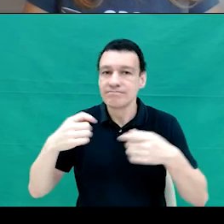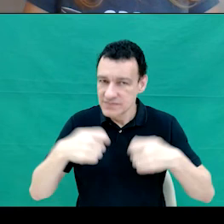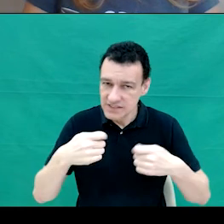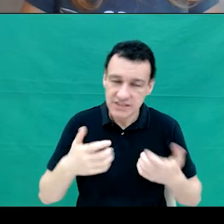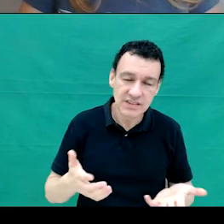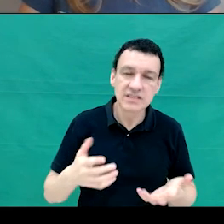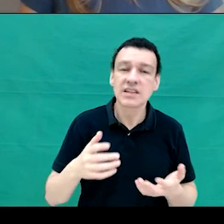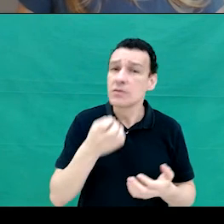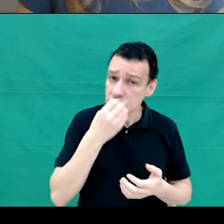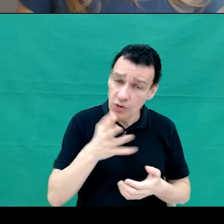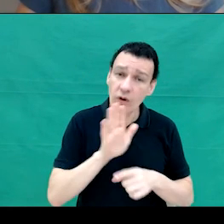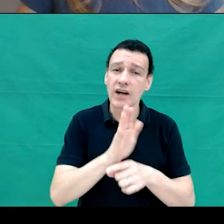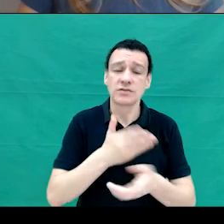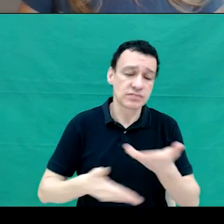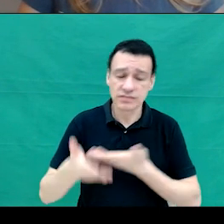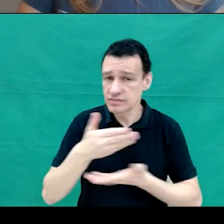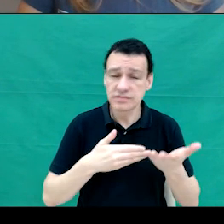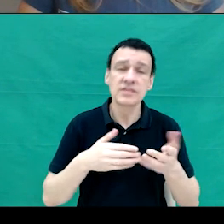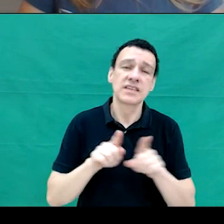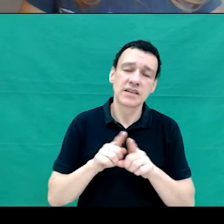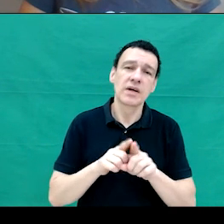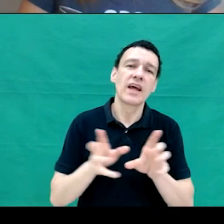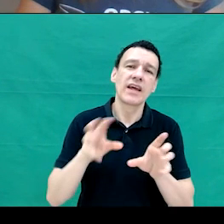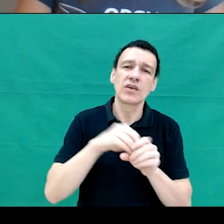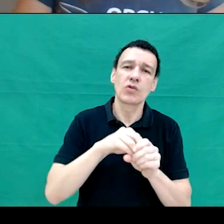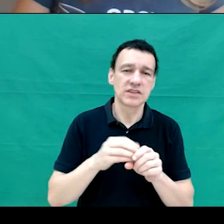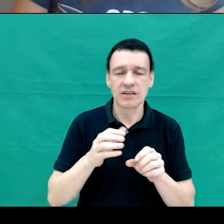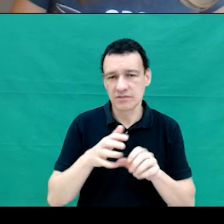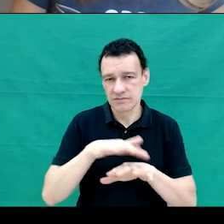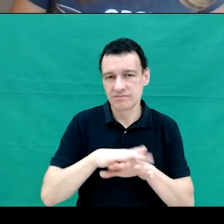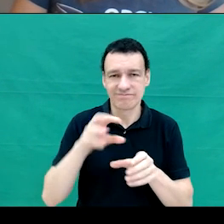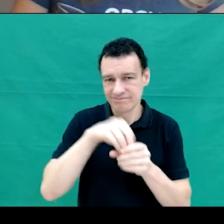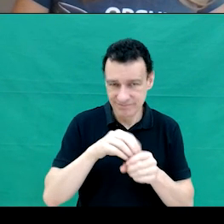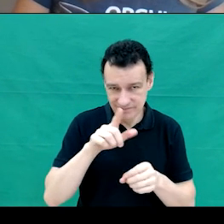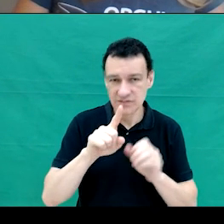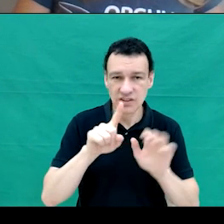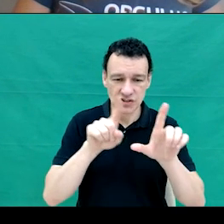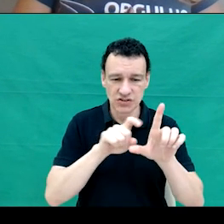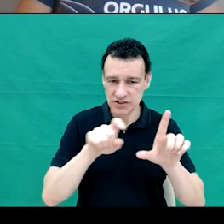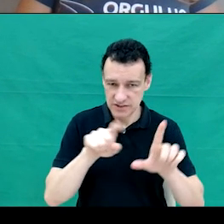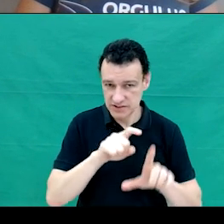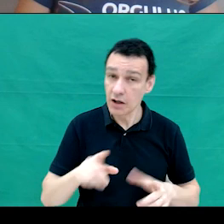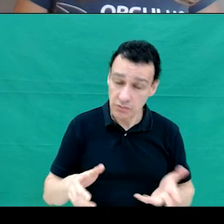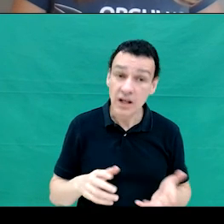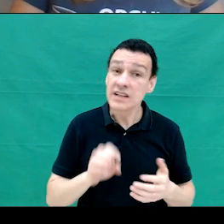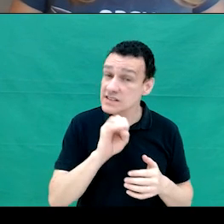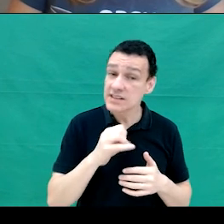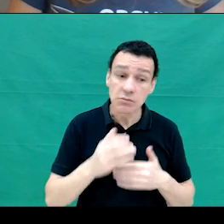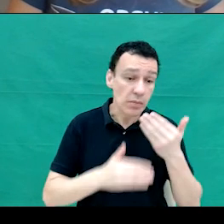de interação e inclusão digital, certo? Temos muito a ganhar com